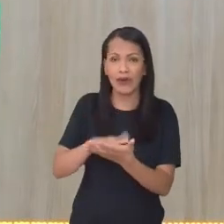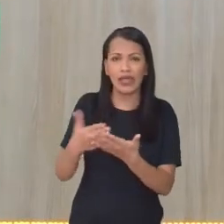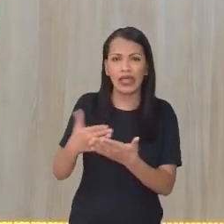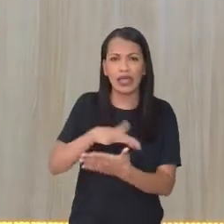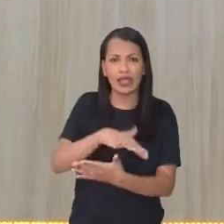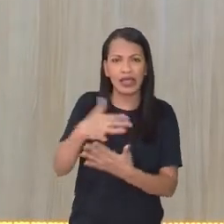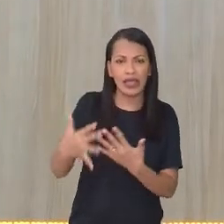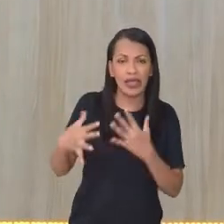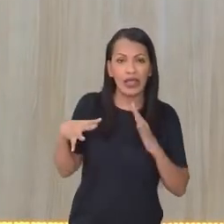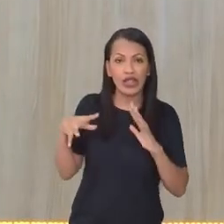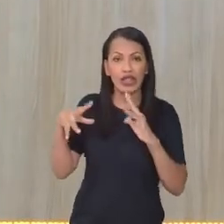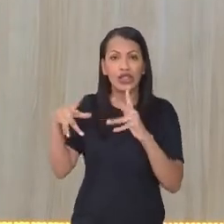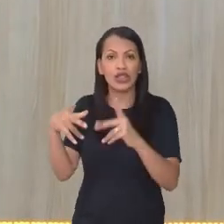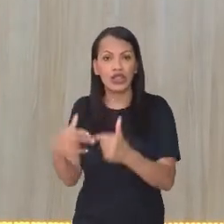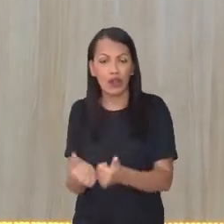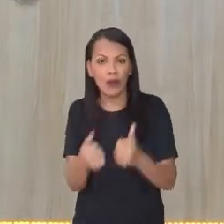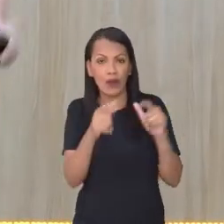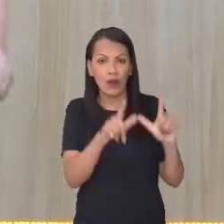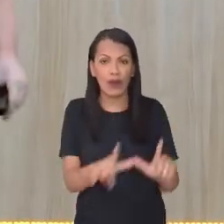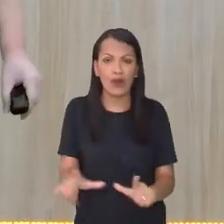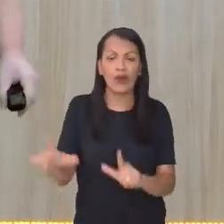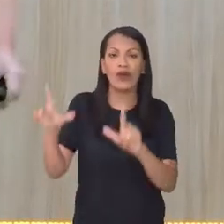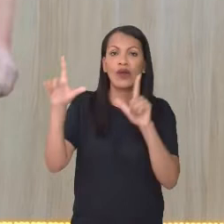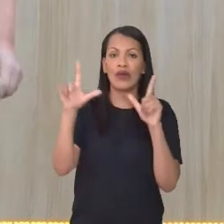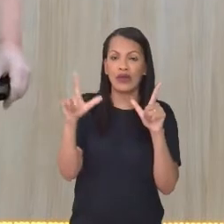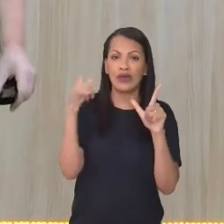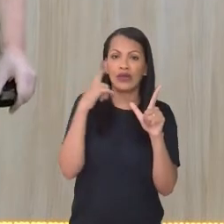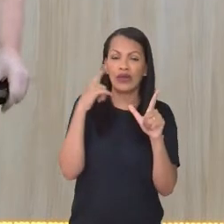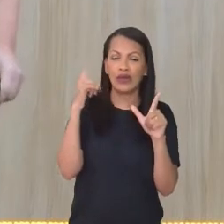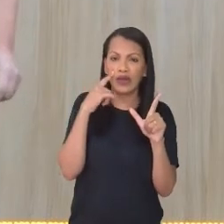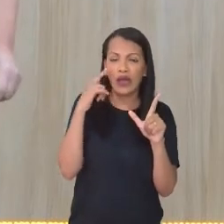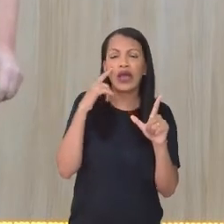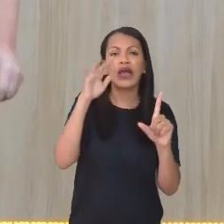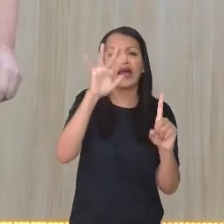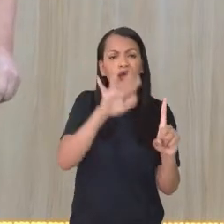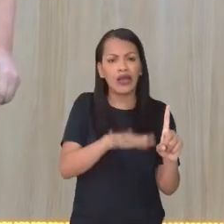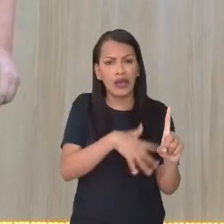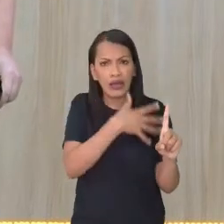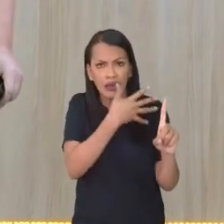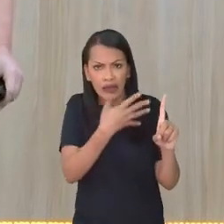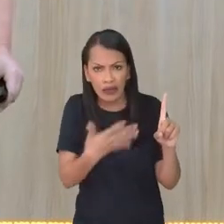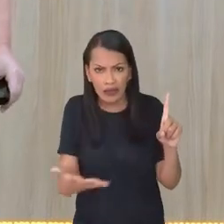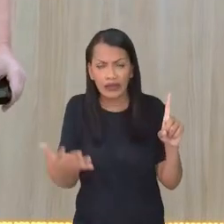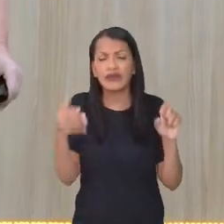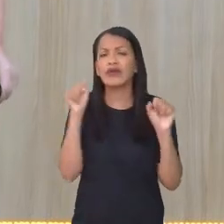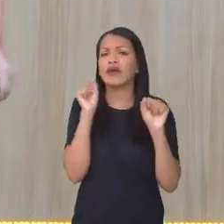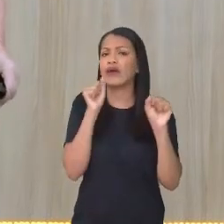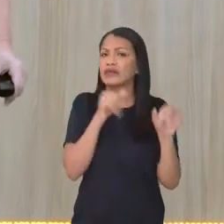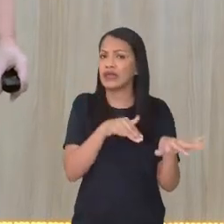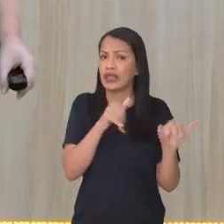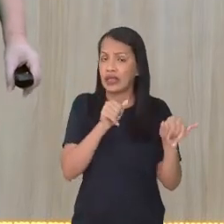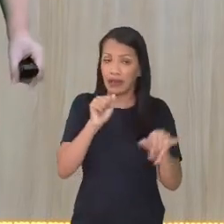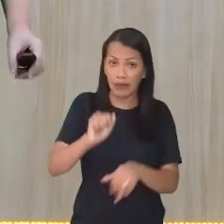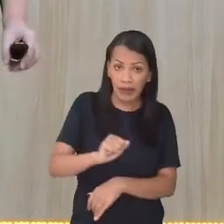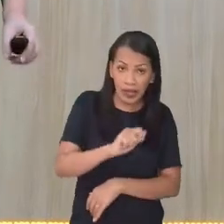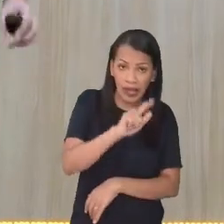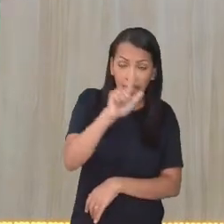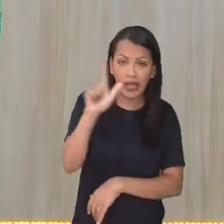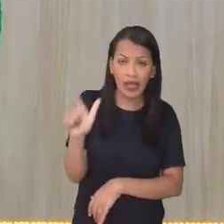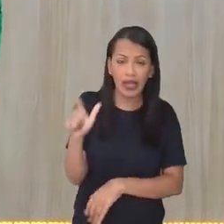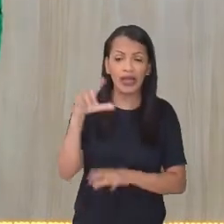notaram, todos os meus slides estão azul, em homenagem ao Setembro Azul, né, que está